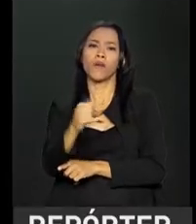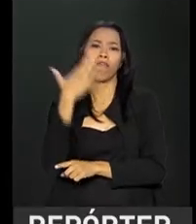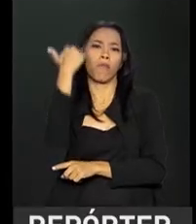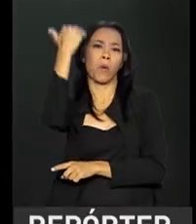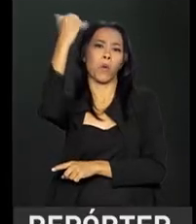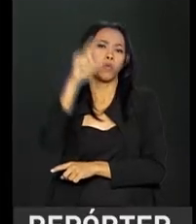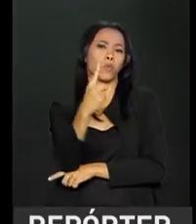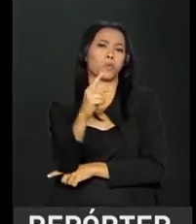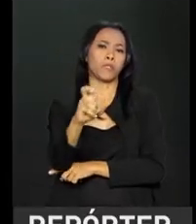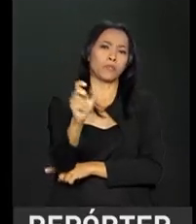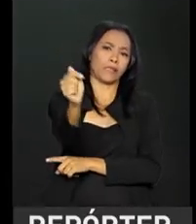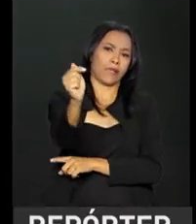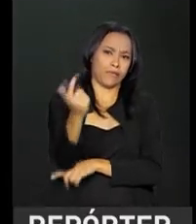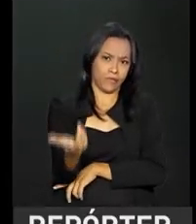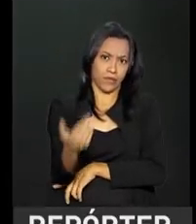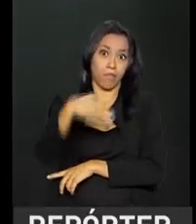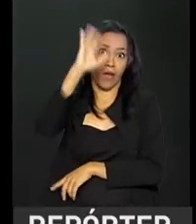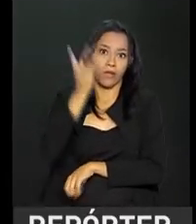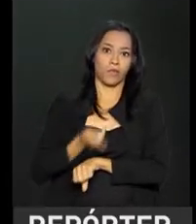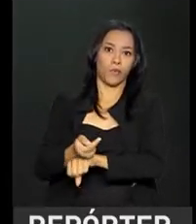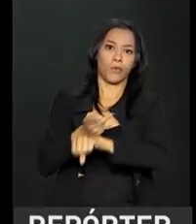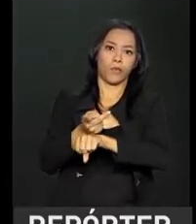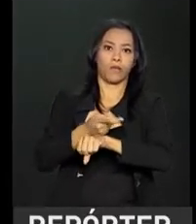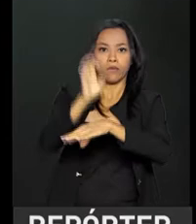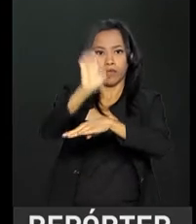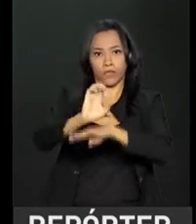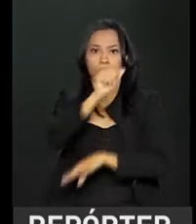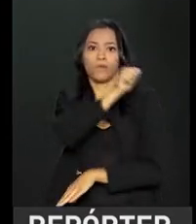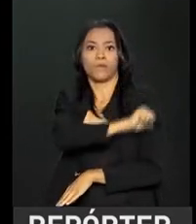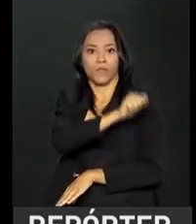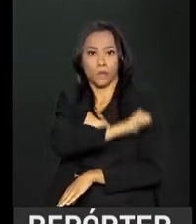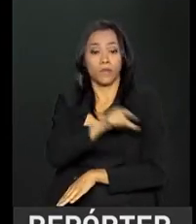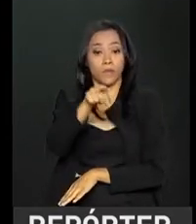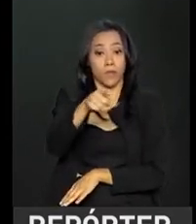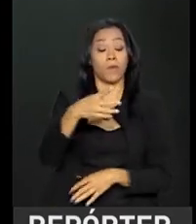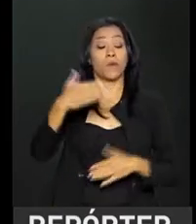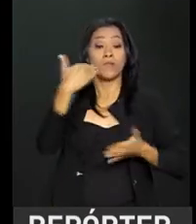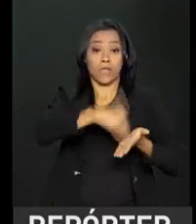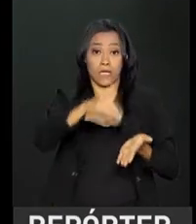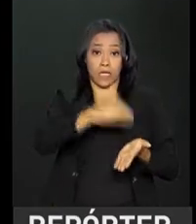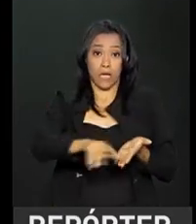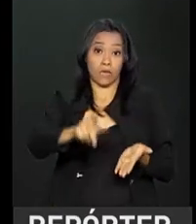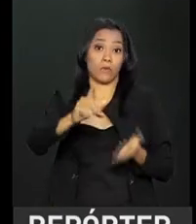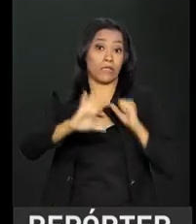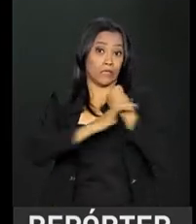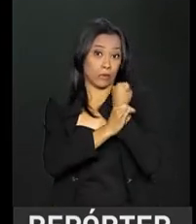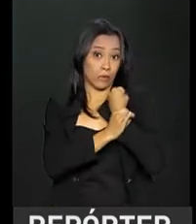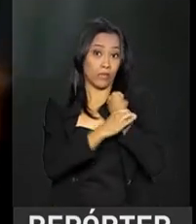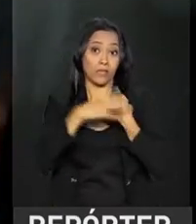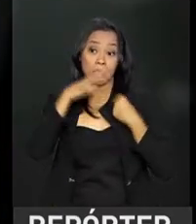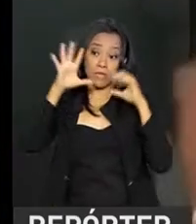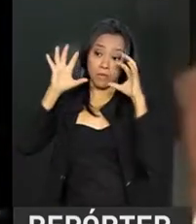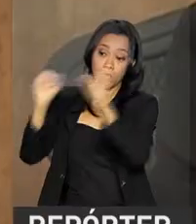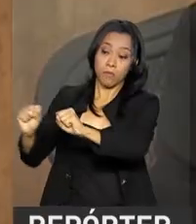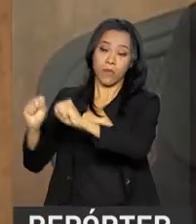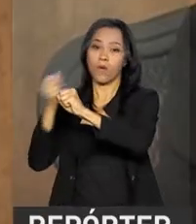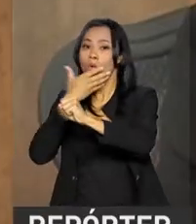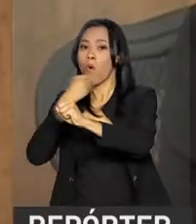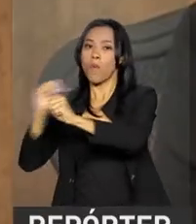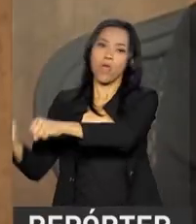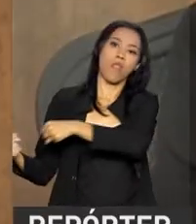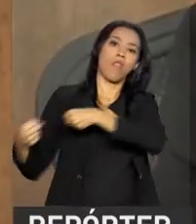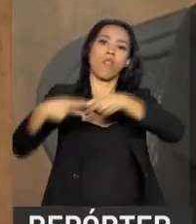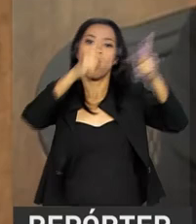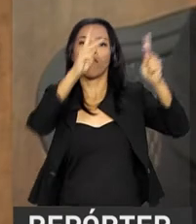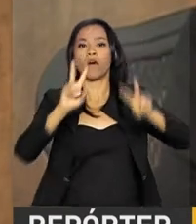o traficante mais procurado do rio de janeiro de acordo com a secretaria de segurança ele deve ser transferido para um presídio federal agente